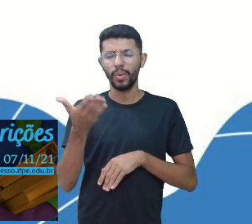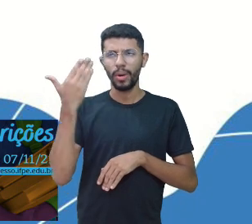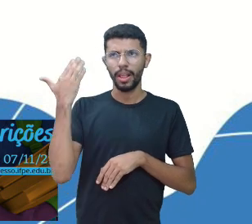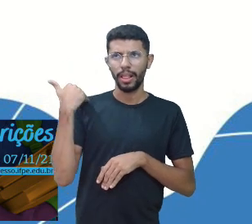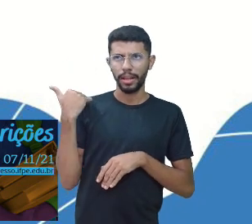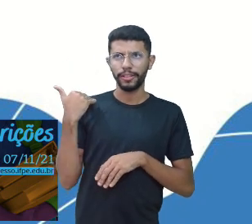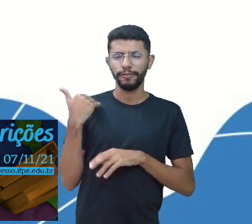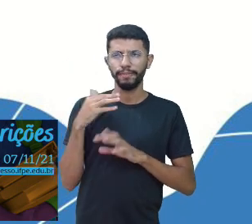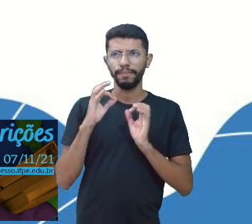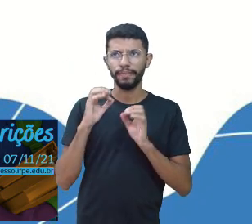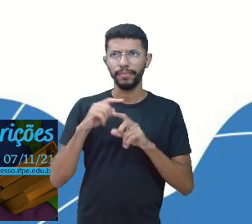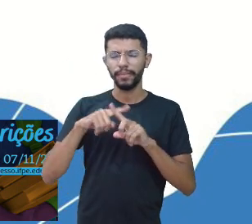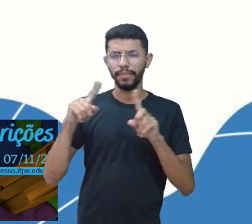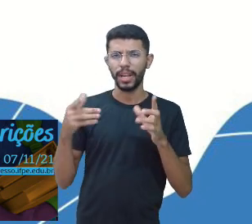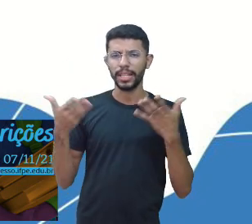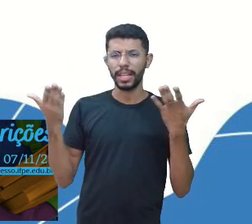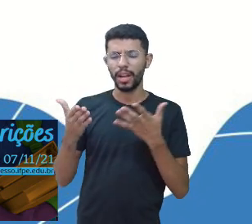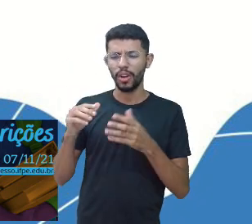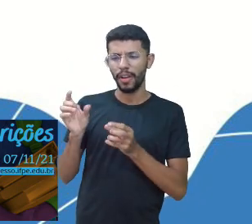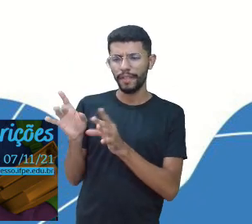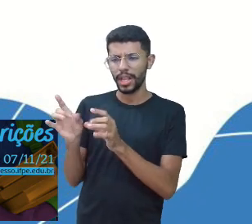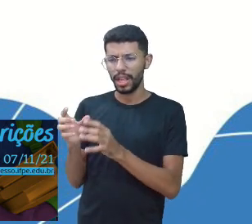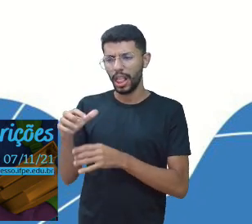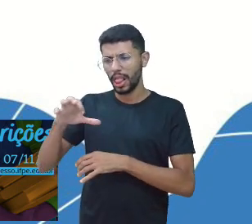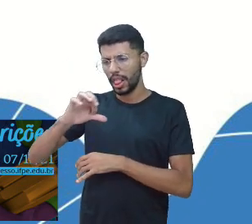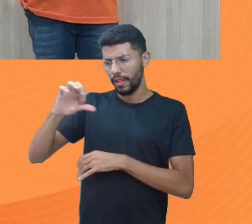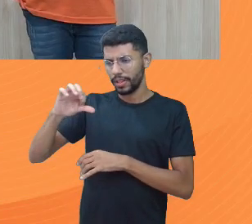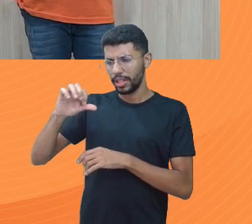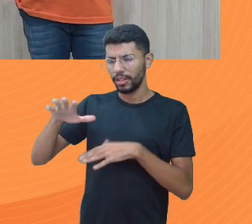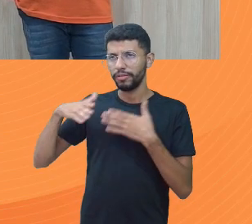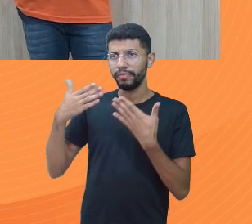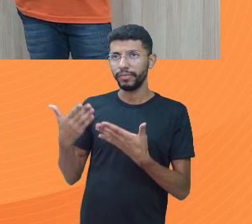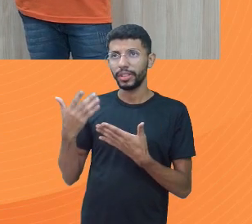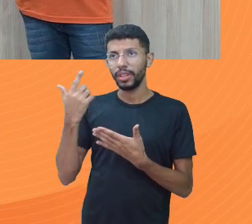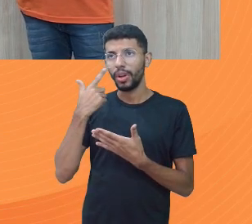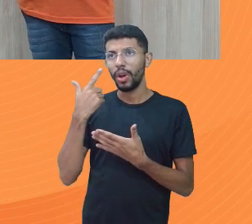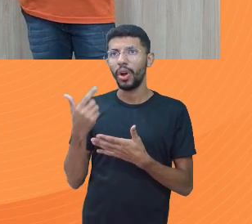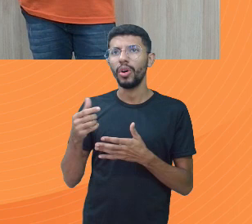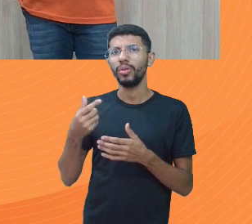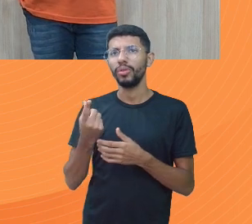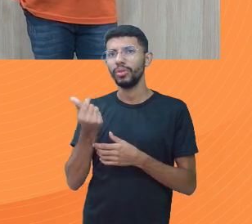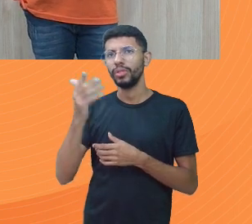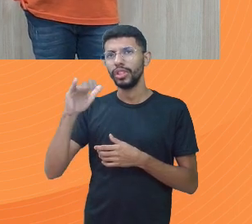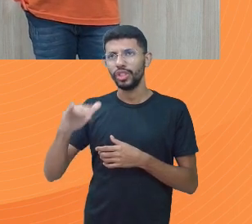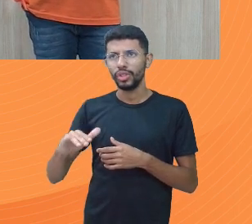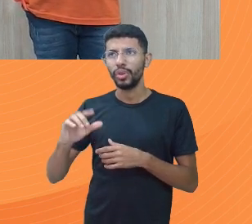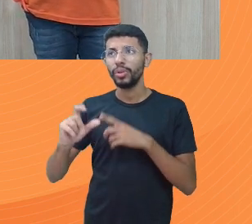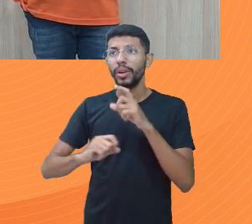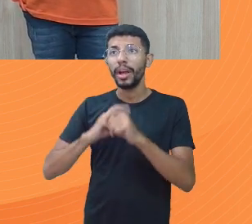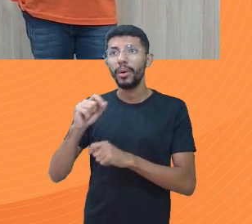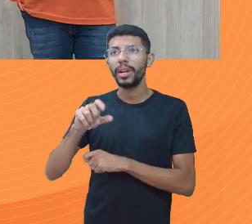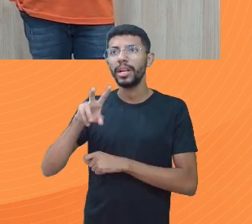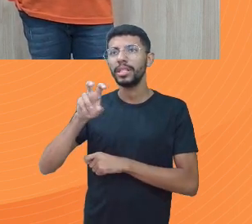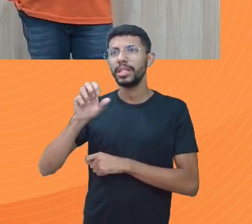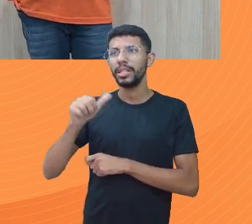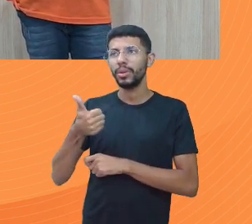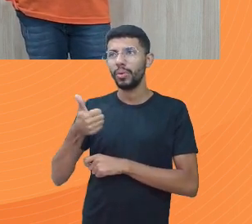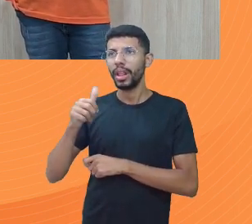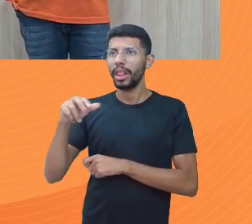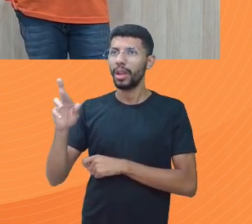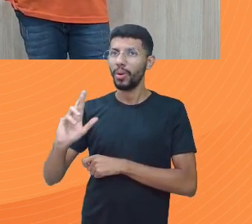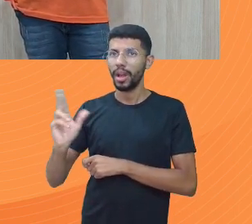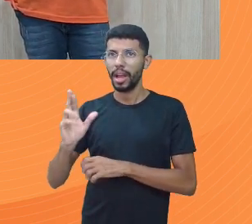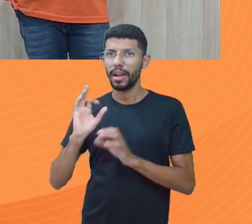agora ele está sendo vendido a R$ 99, o desconto real é de R$ 51,